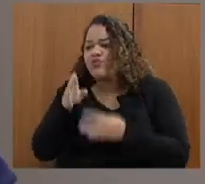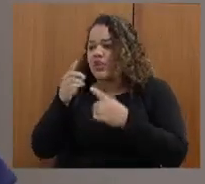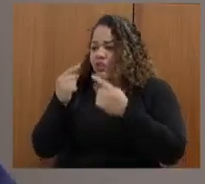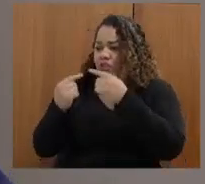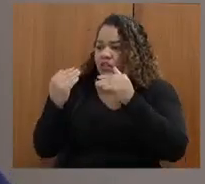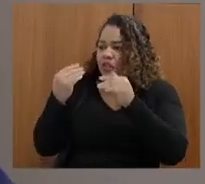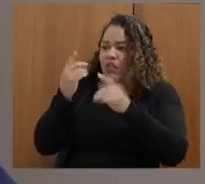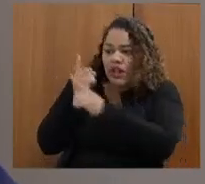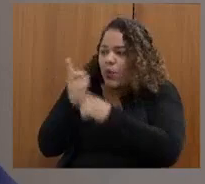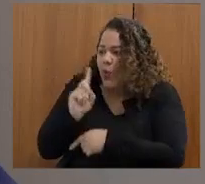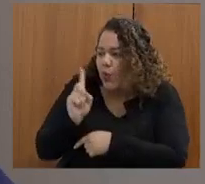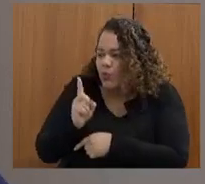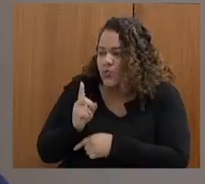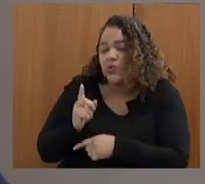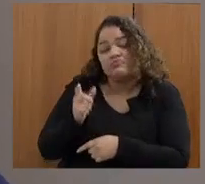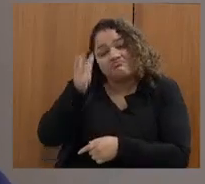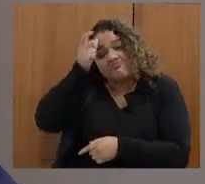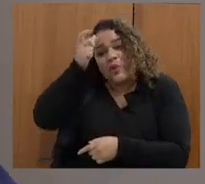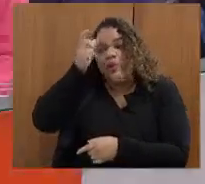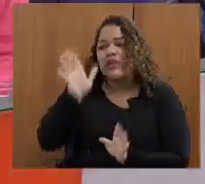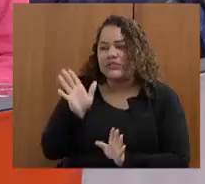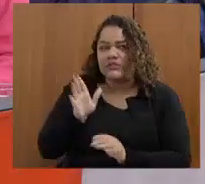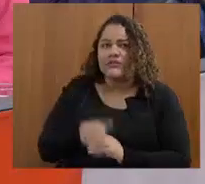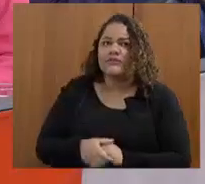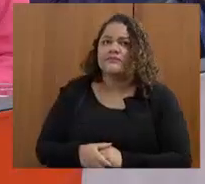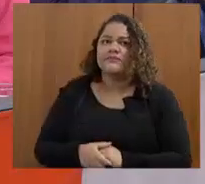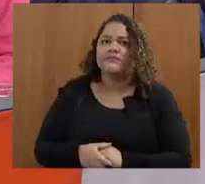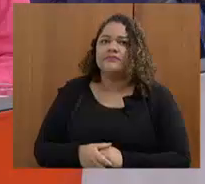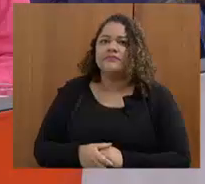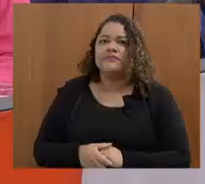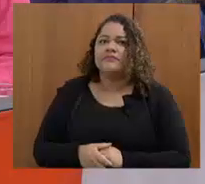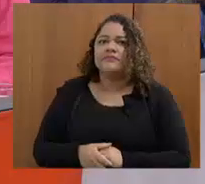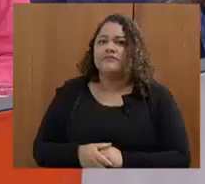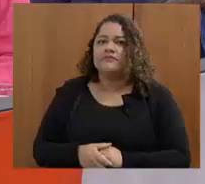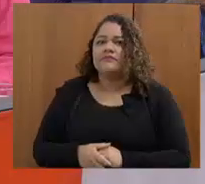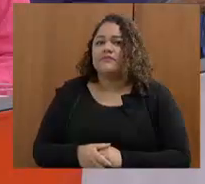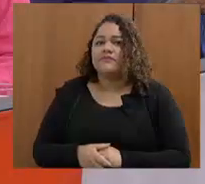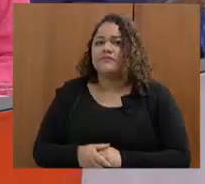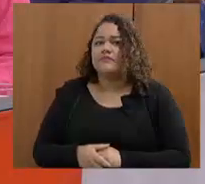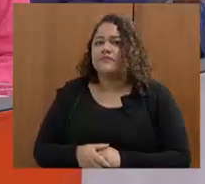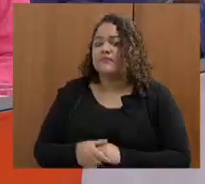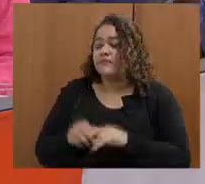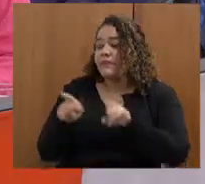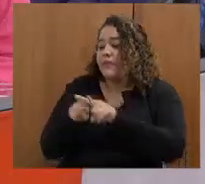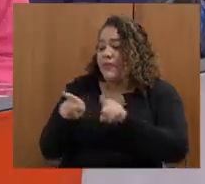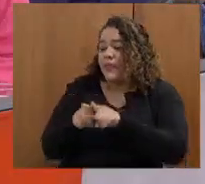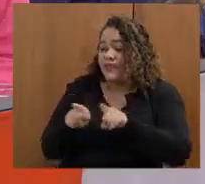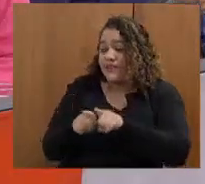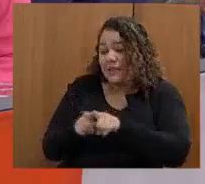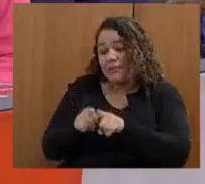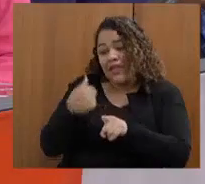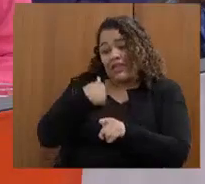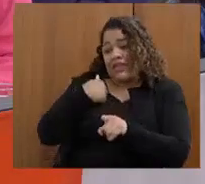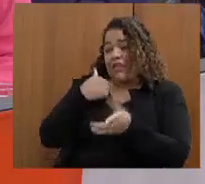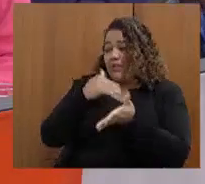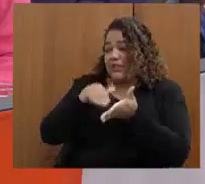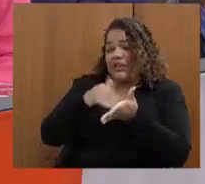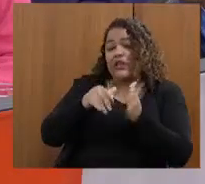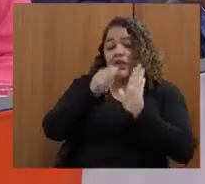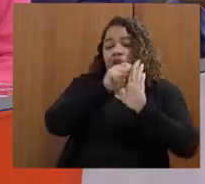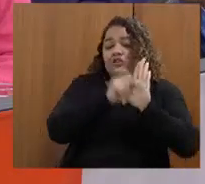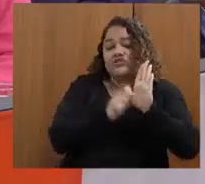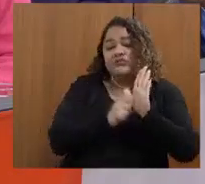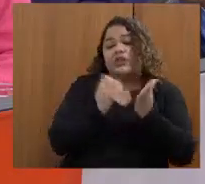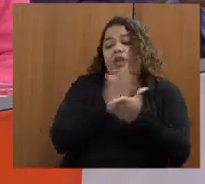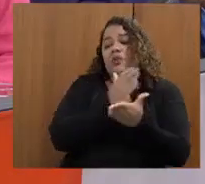sido uma coincidência foi dar e também teve da gente secretária por diversas vezes eu não consigo participar de